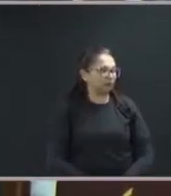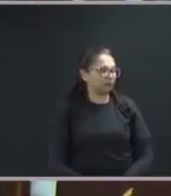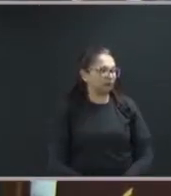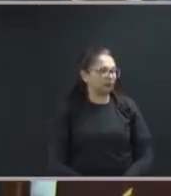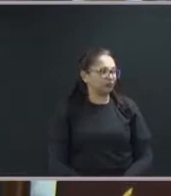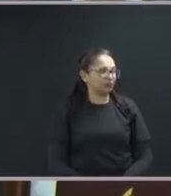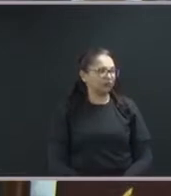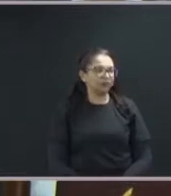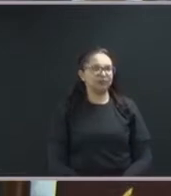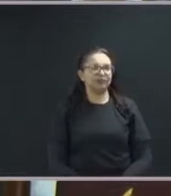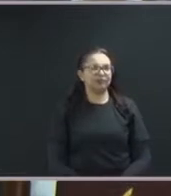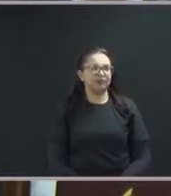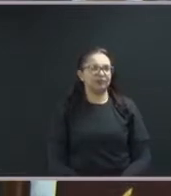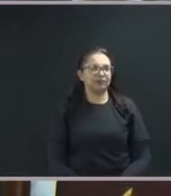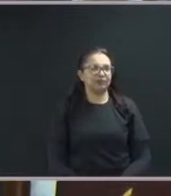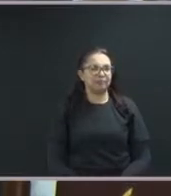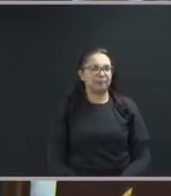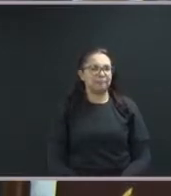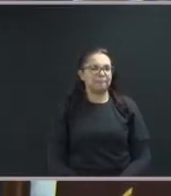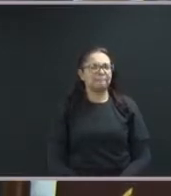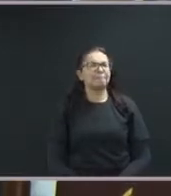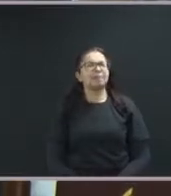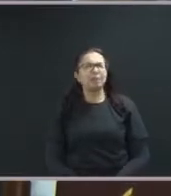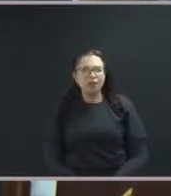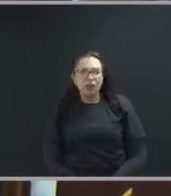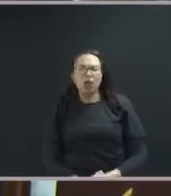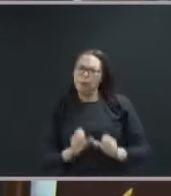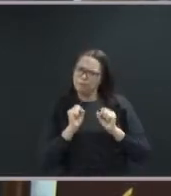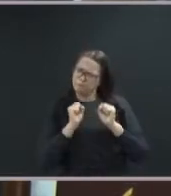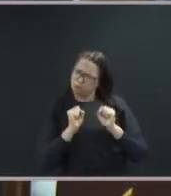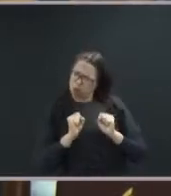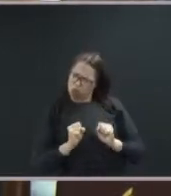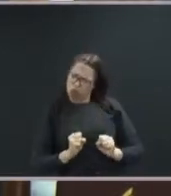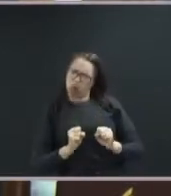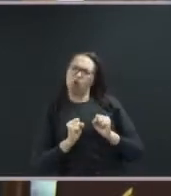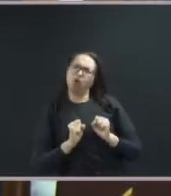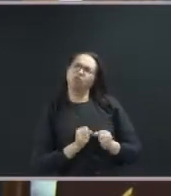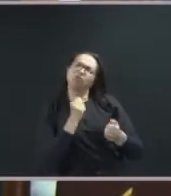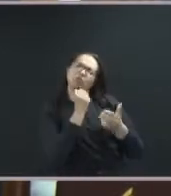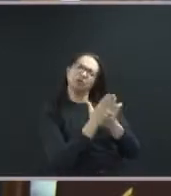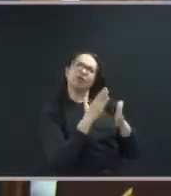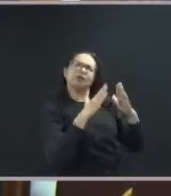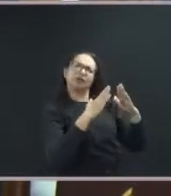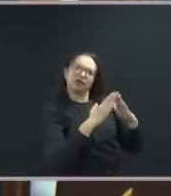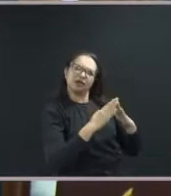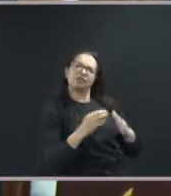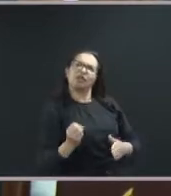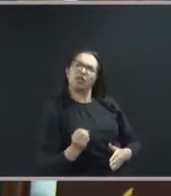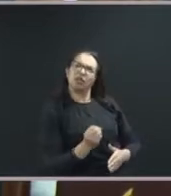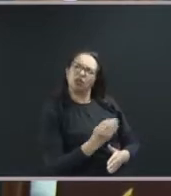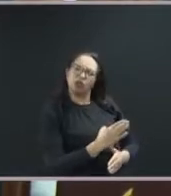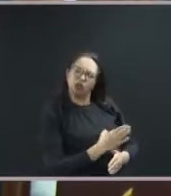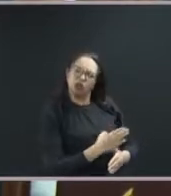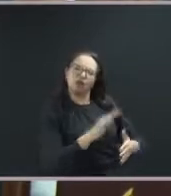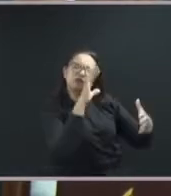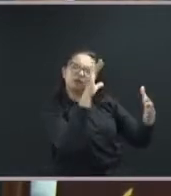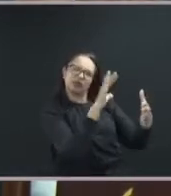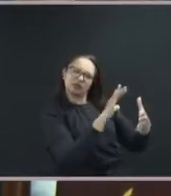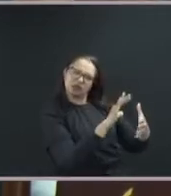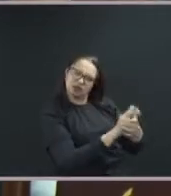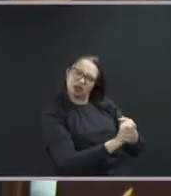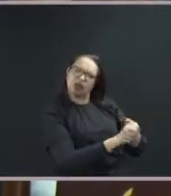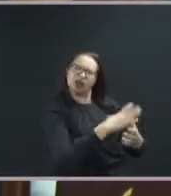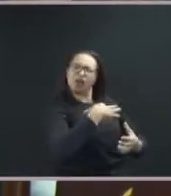Irmão, ganhar dinheiro é bom, comprar casa nova é bom, ter carro novo é bom, ter uma bela esposa é bom, ter neto,